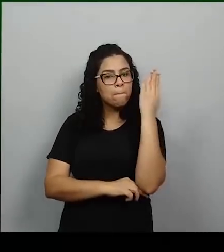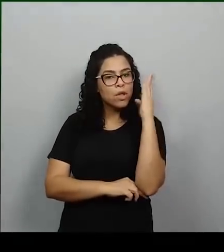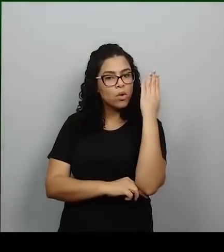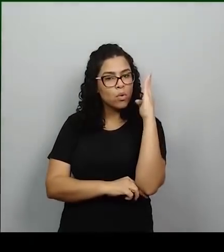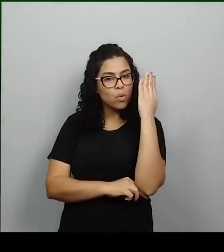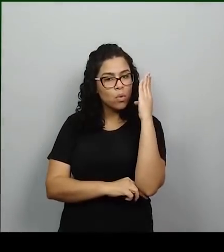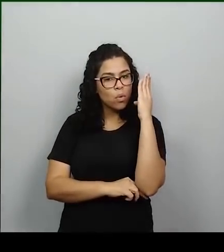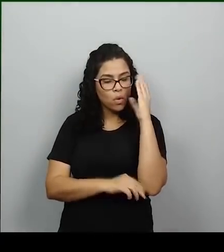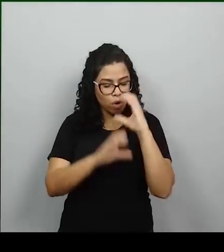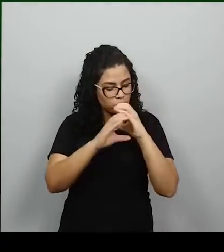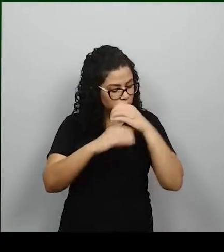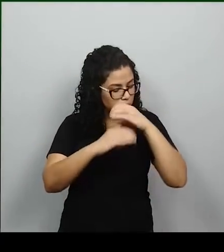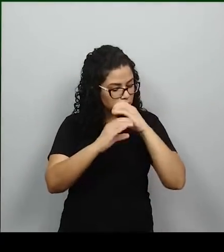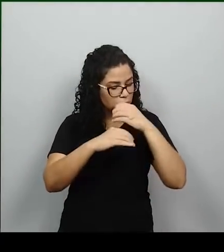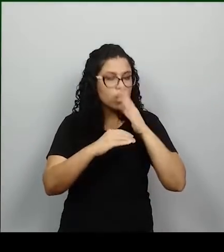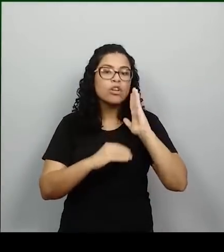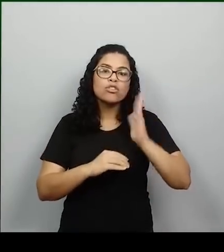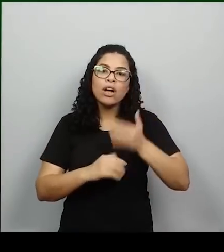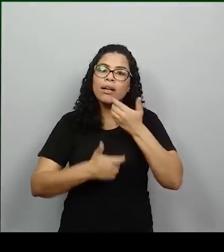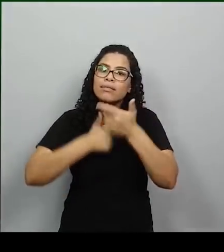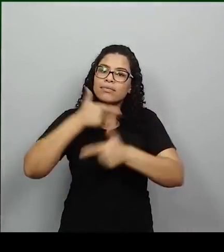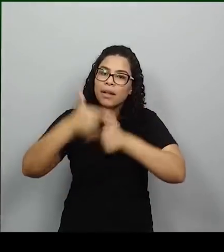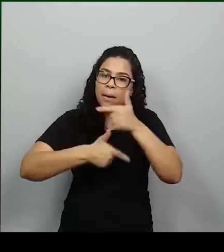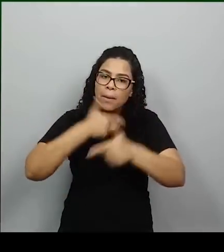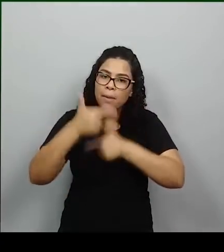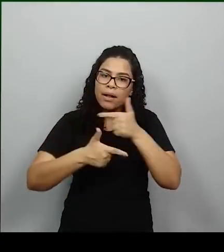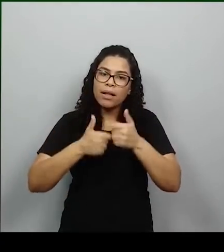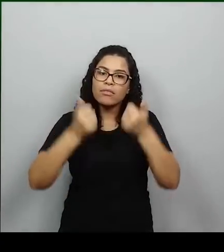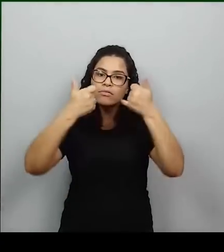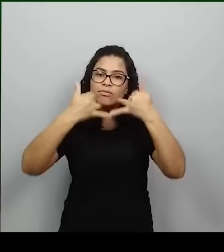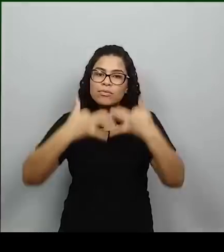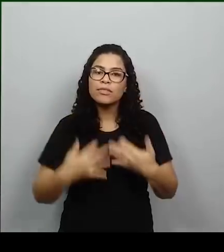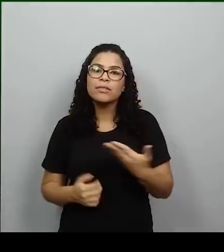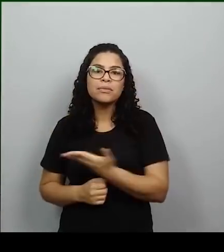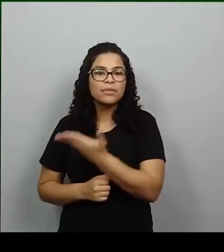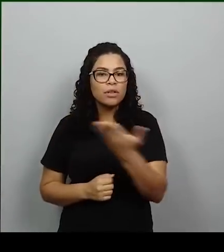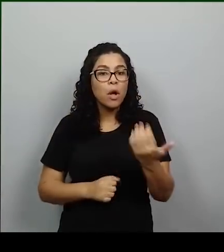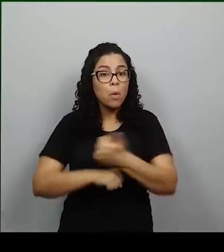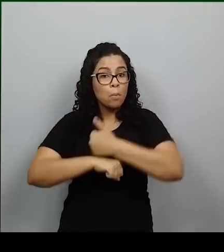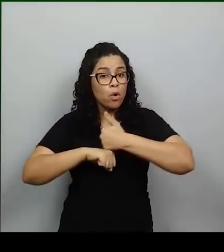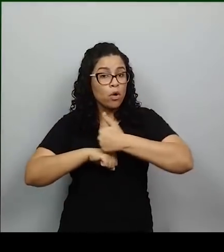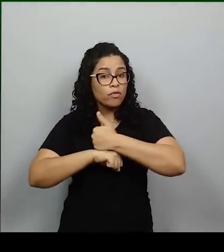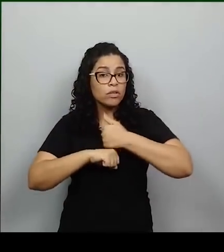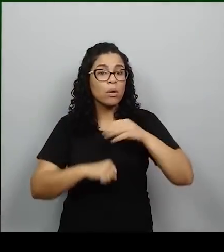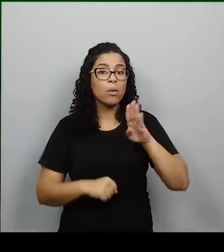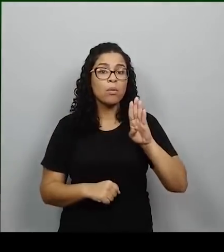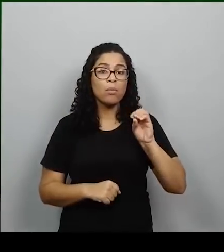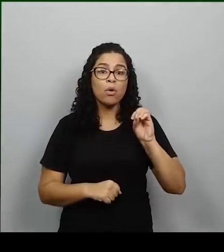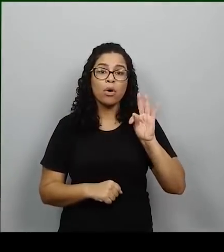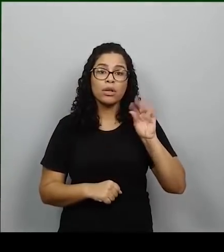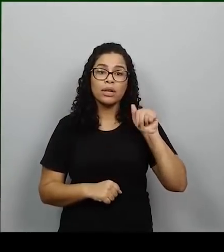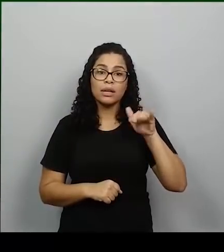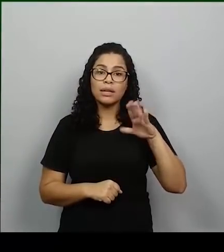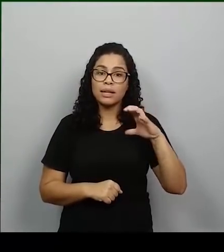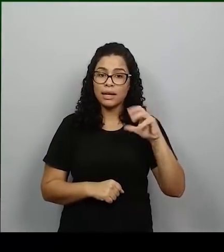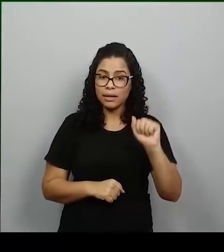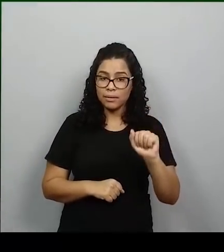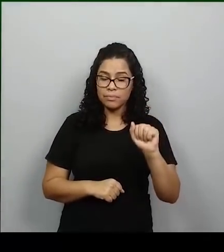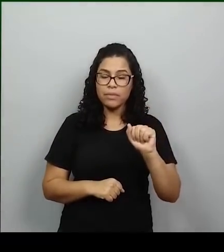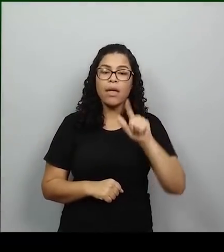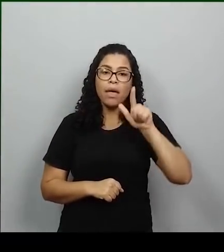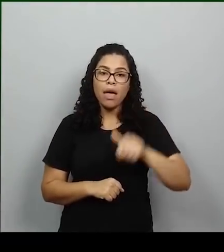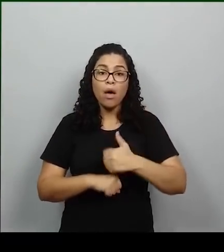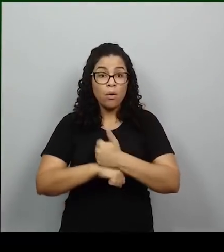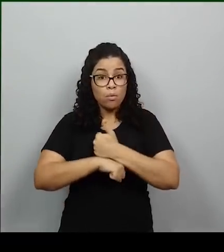com botânica e estou aqui hoje para falar para vocês um pouquinho sobre a profissão da botânica. O botânico é